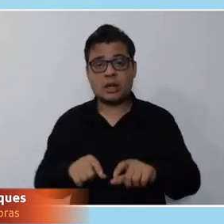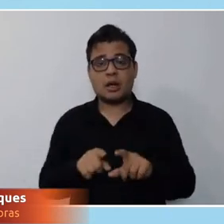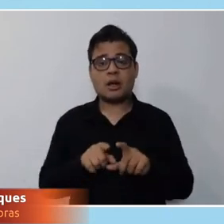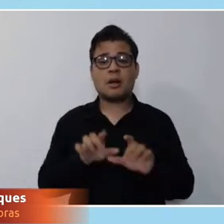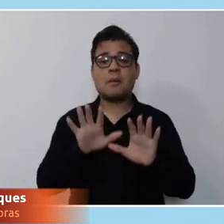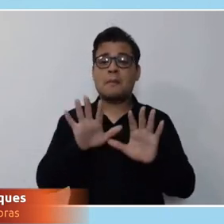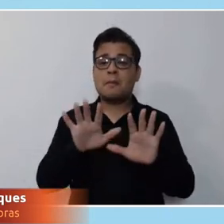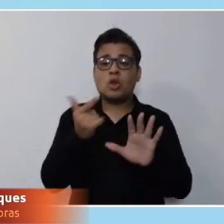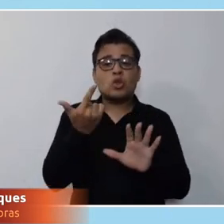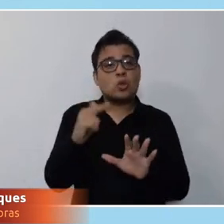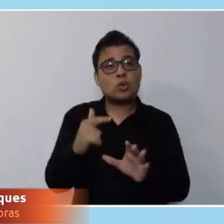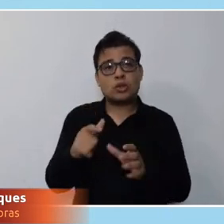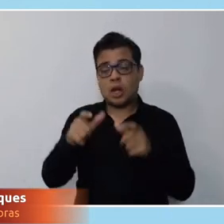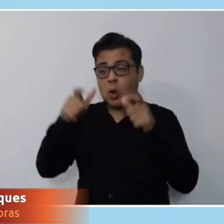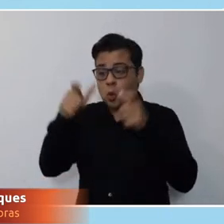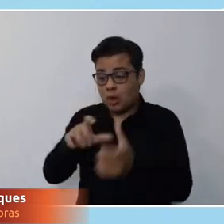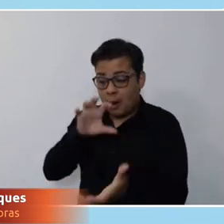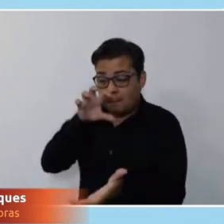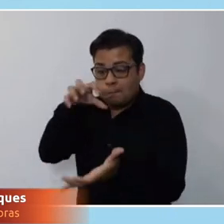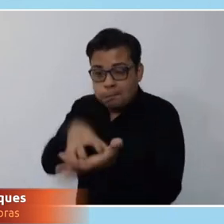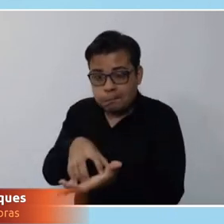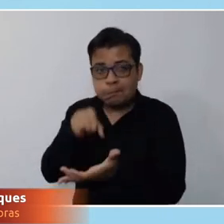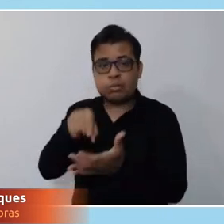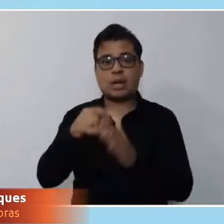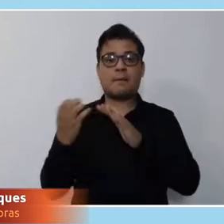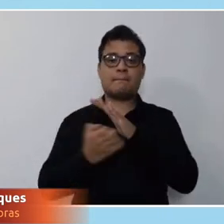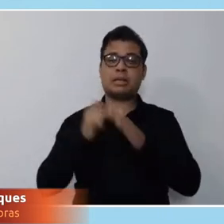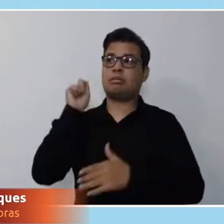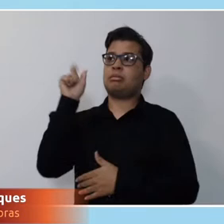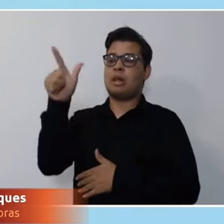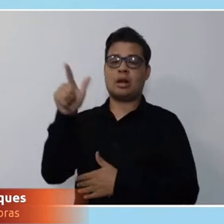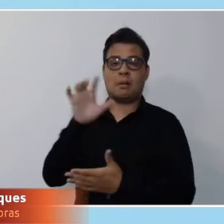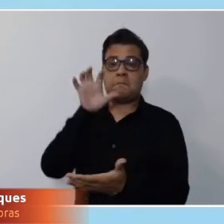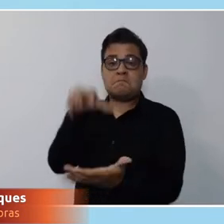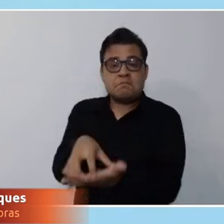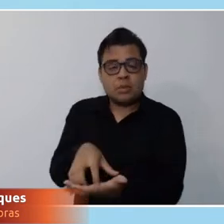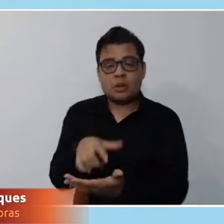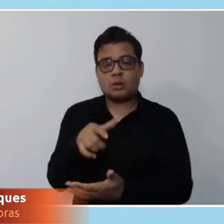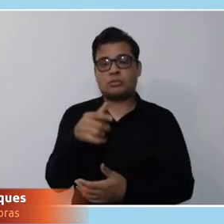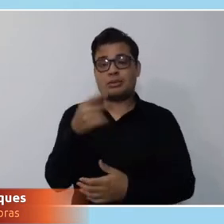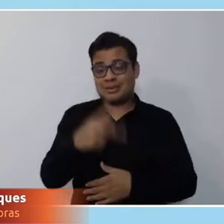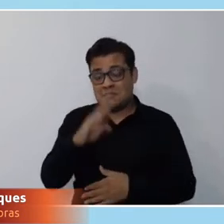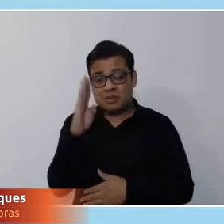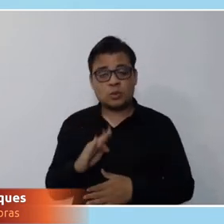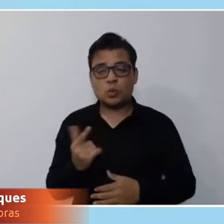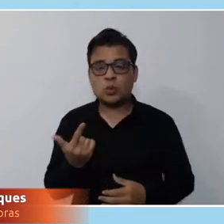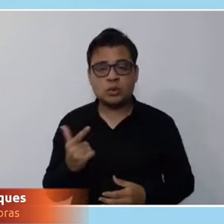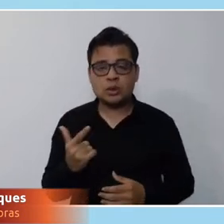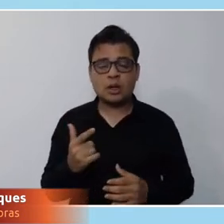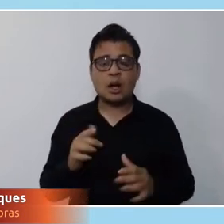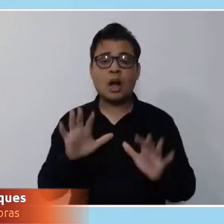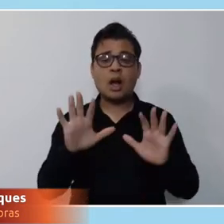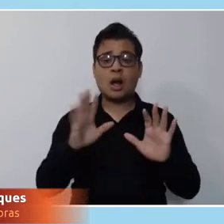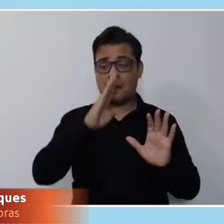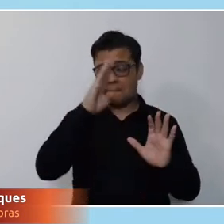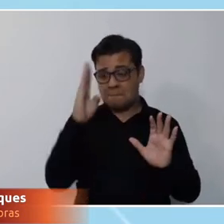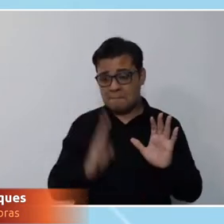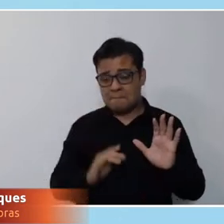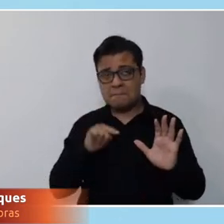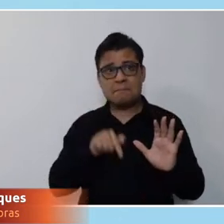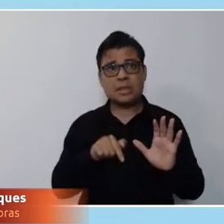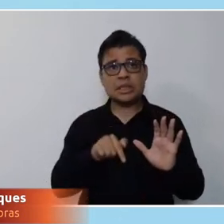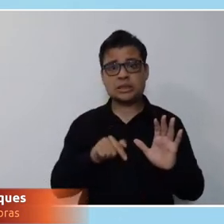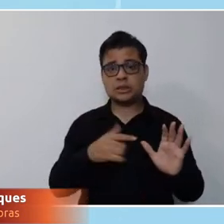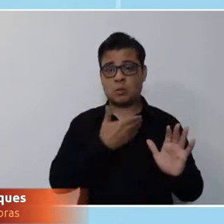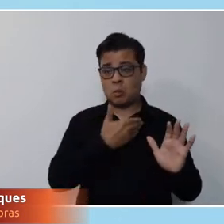por exemplo, no Brasil, da empresa Telegram. Ou seja, a justiça brasileira não pode, em momento algum, notificar esse aplicativo